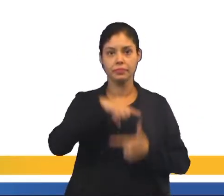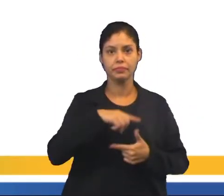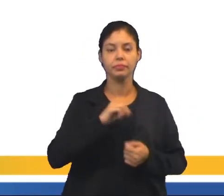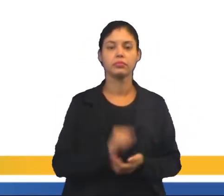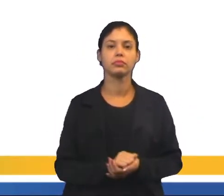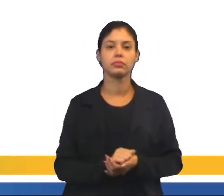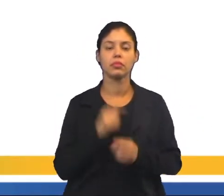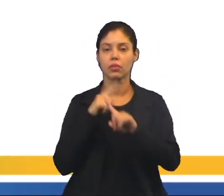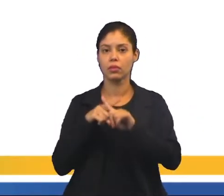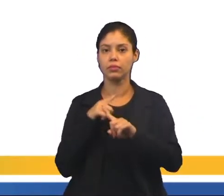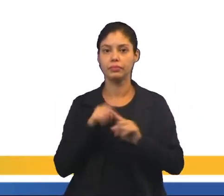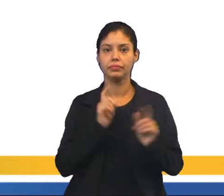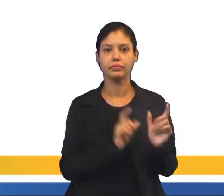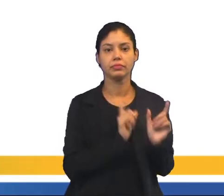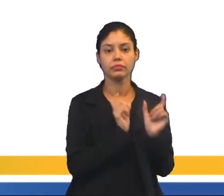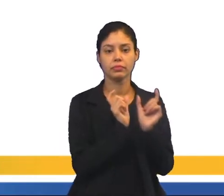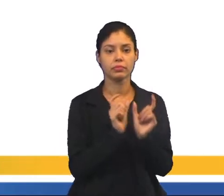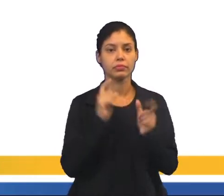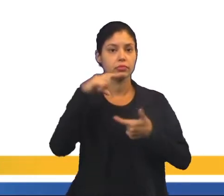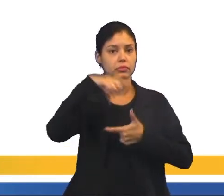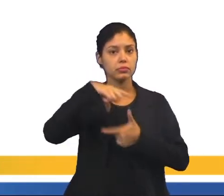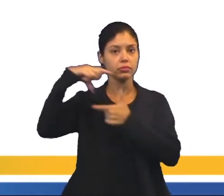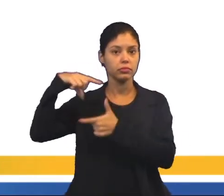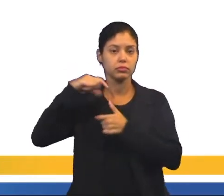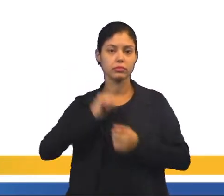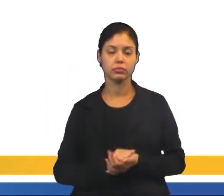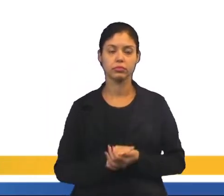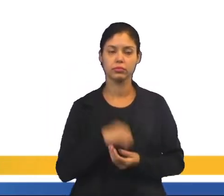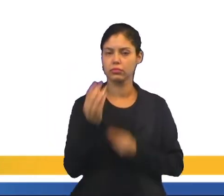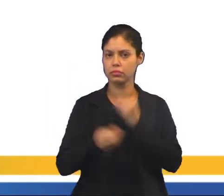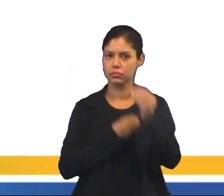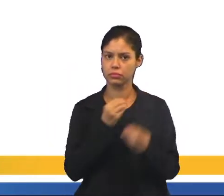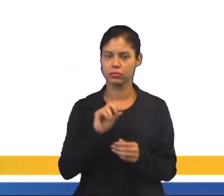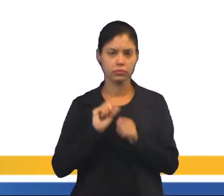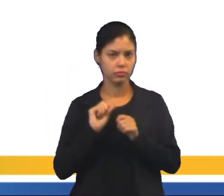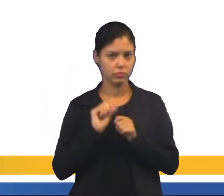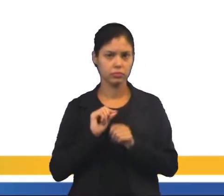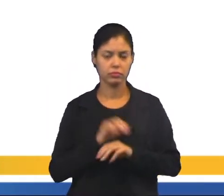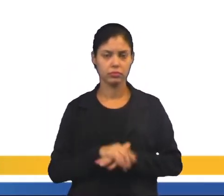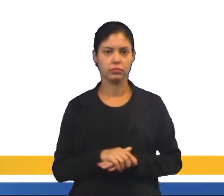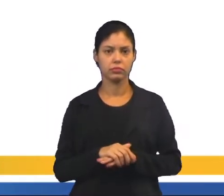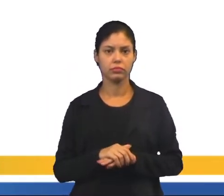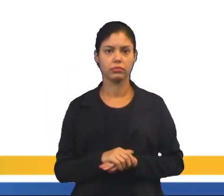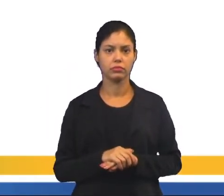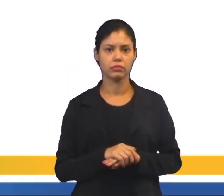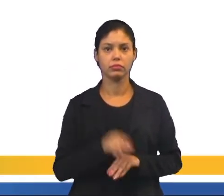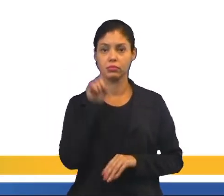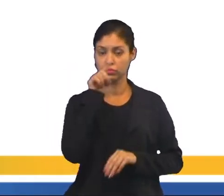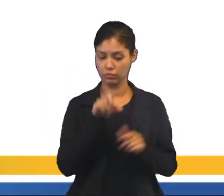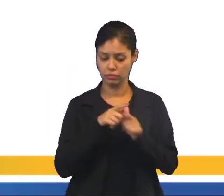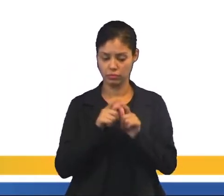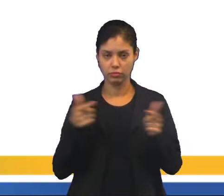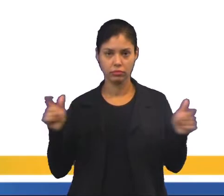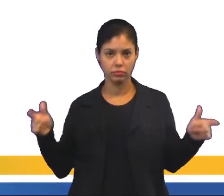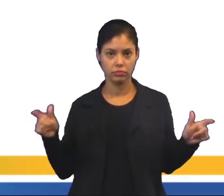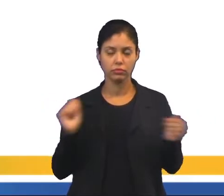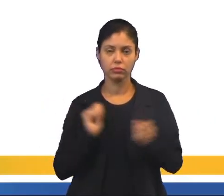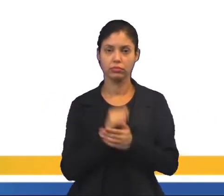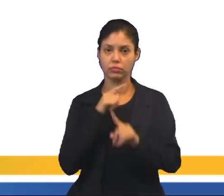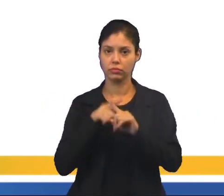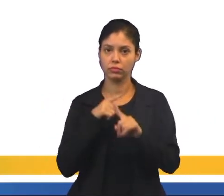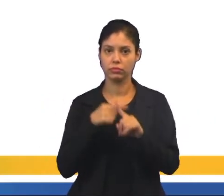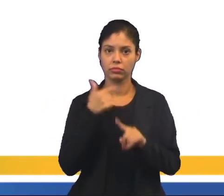quadradinhos vezes 2 quadradinhos, certo? Como que eu vou fazer? Na sua largura, eu vou